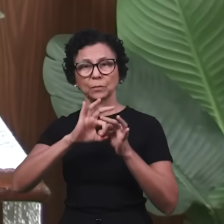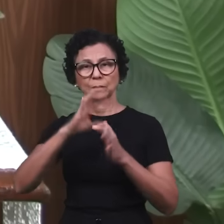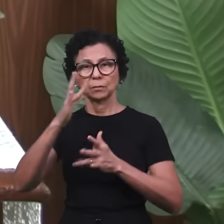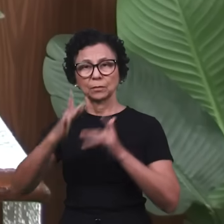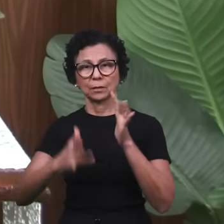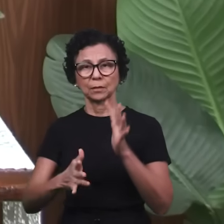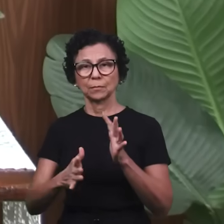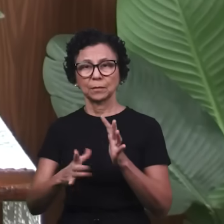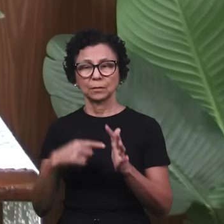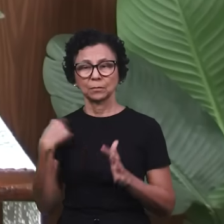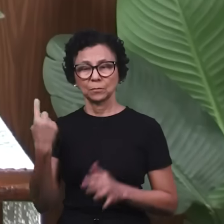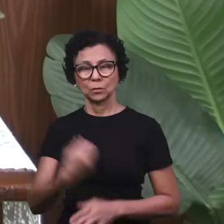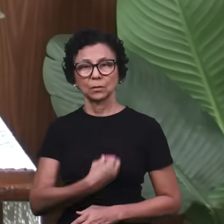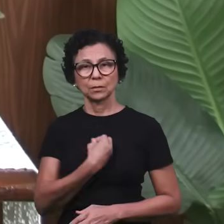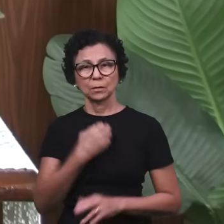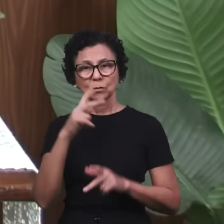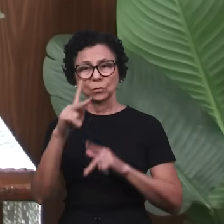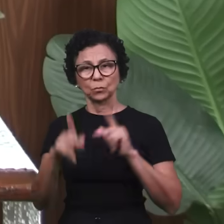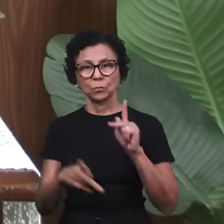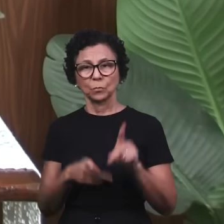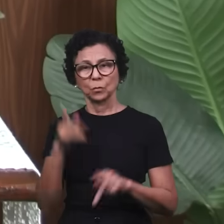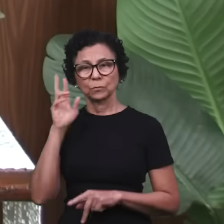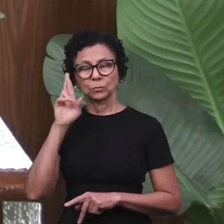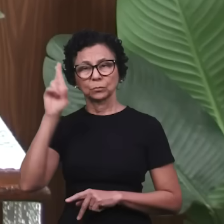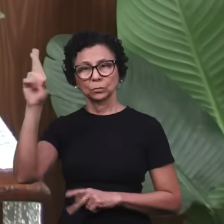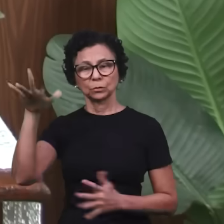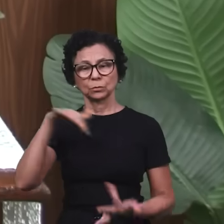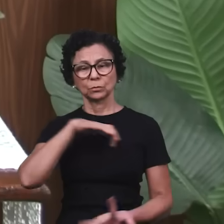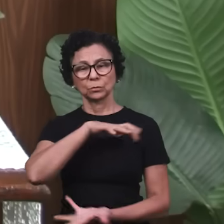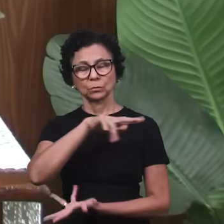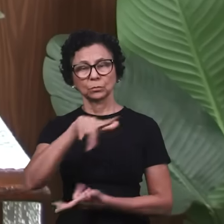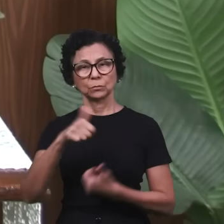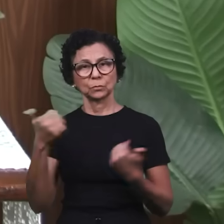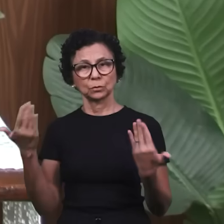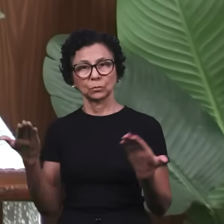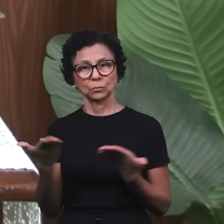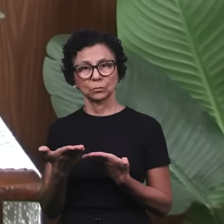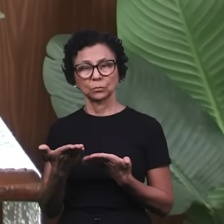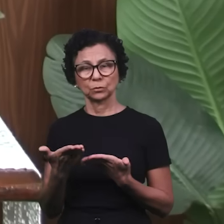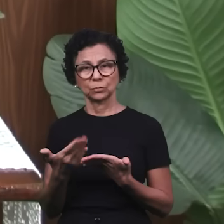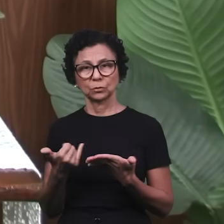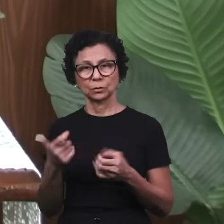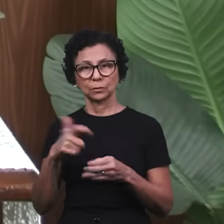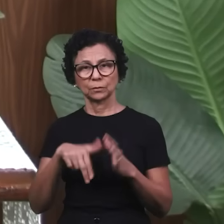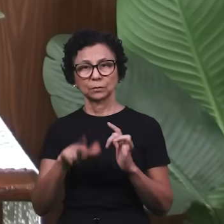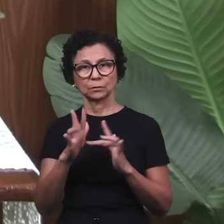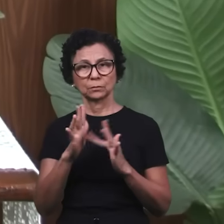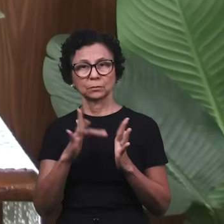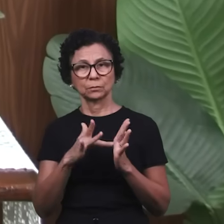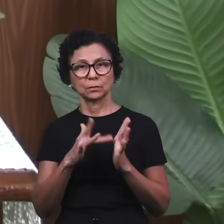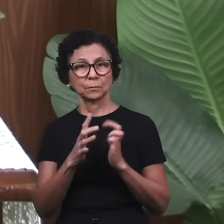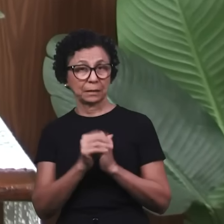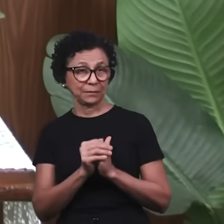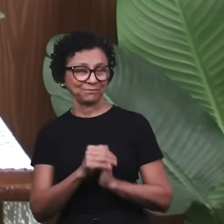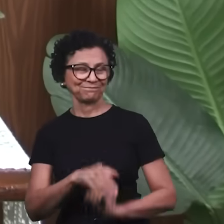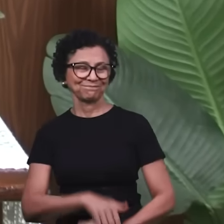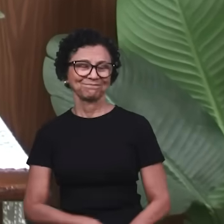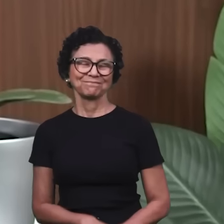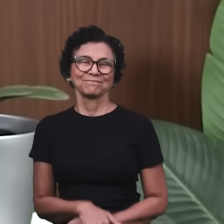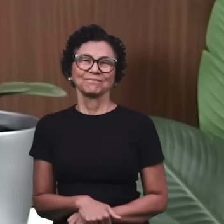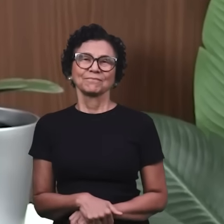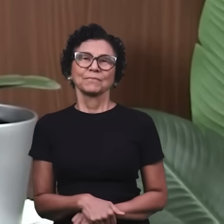do Senhor que está espalhado sobre a face da terra, hoje e até a volta do Senhor Jesus. Amém. Amém? Poder estar